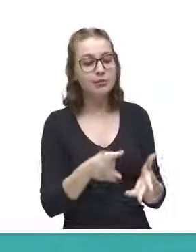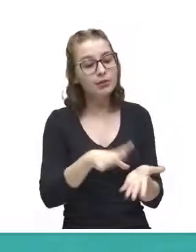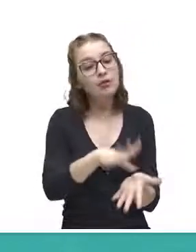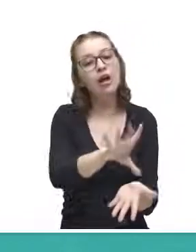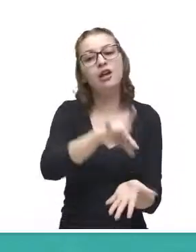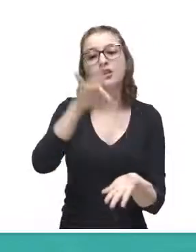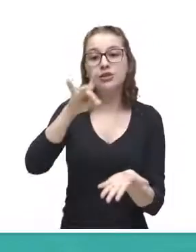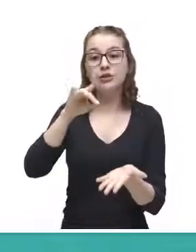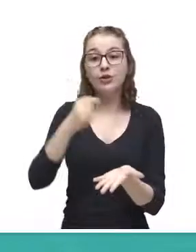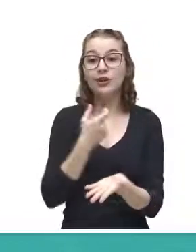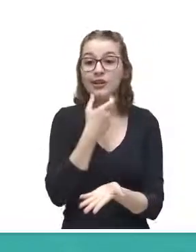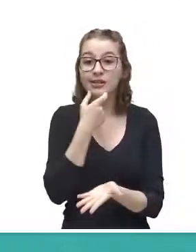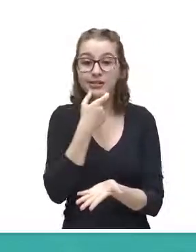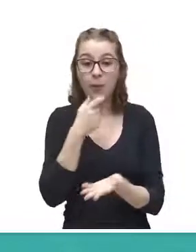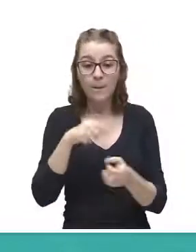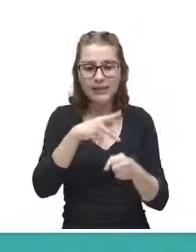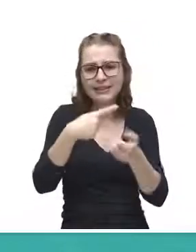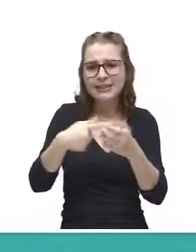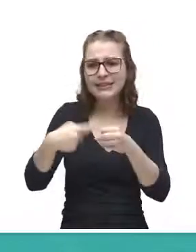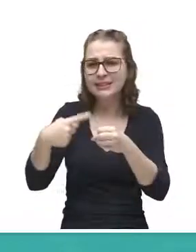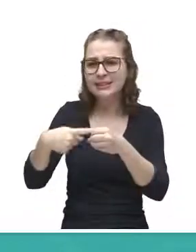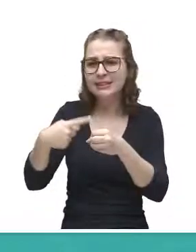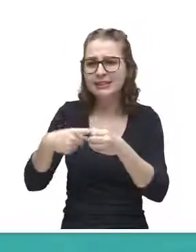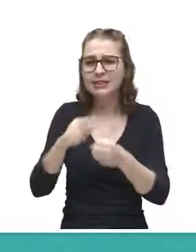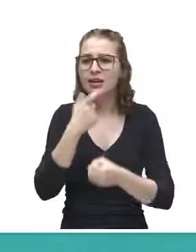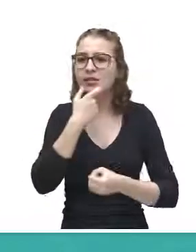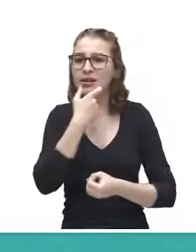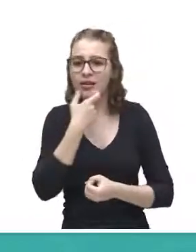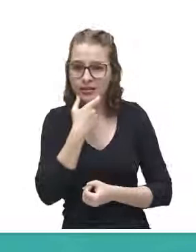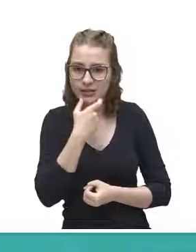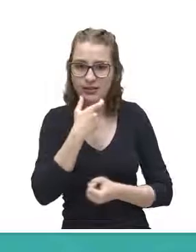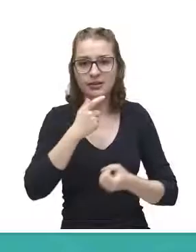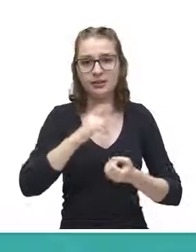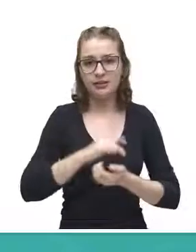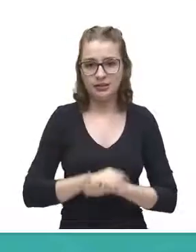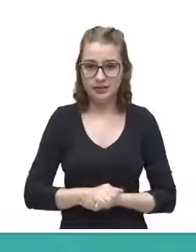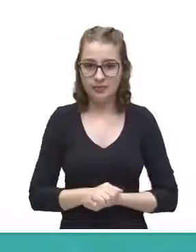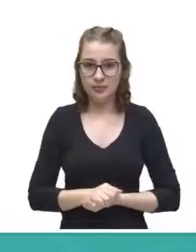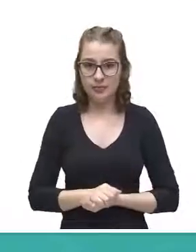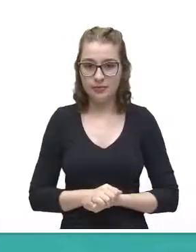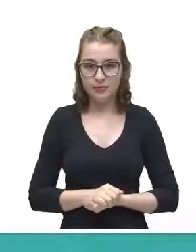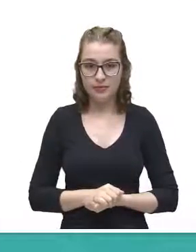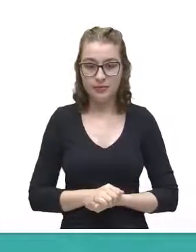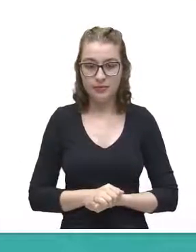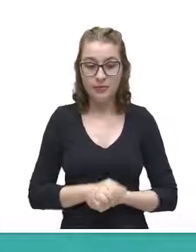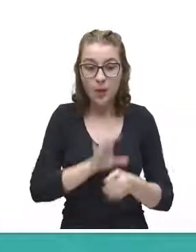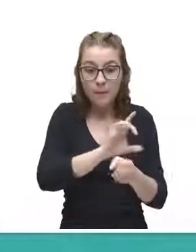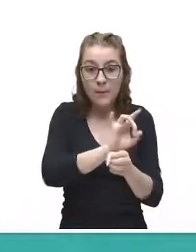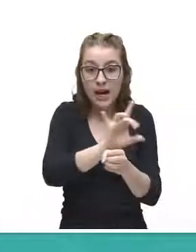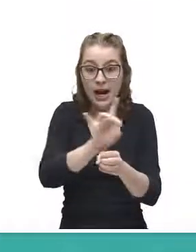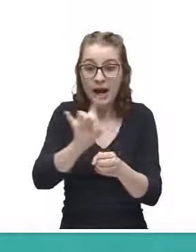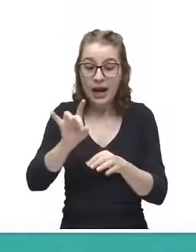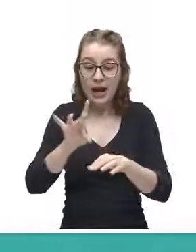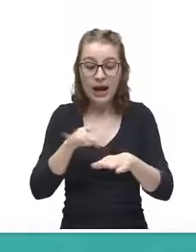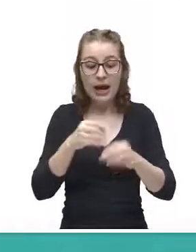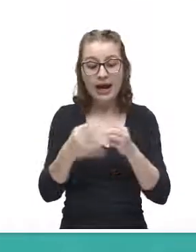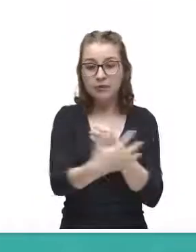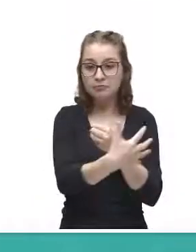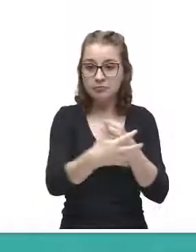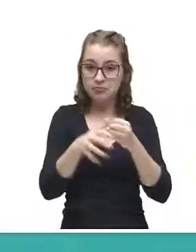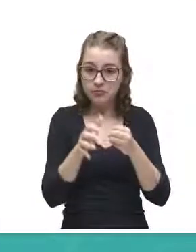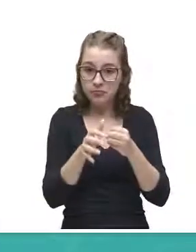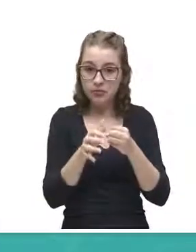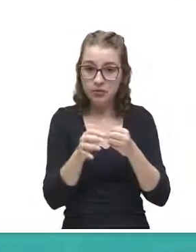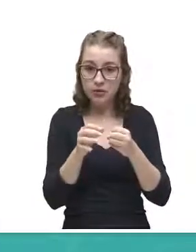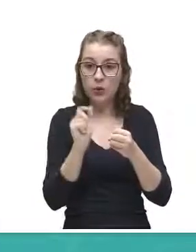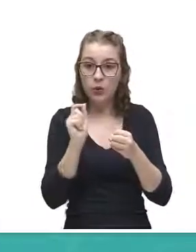dessa conferência internacional em Roma em 1883, cada fuso horário vai corresponder a